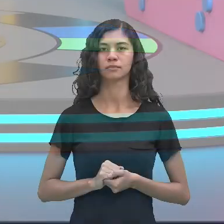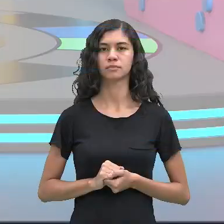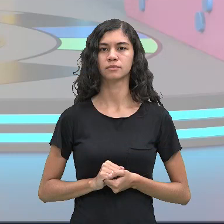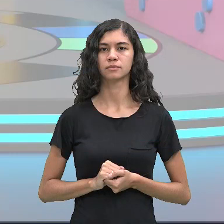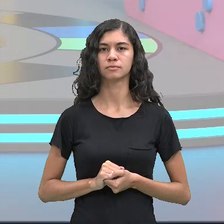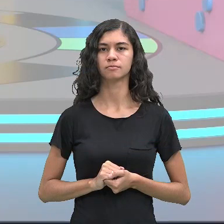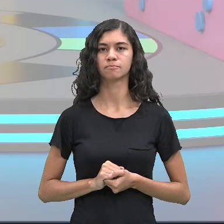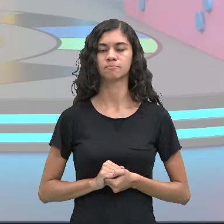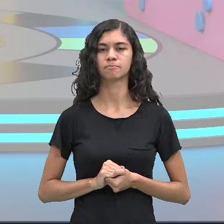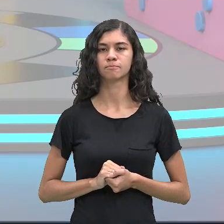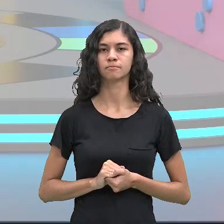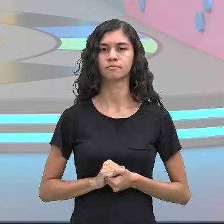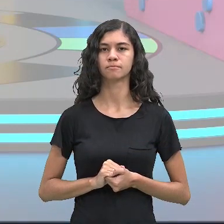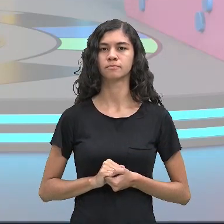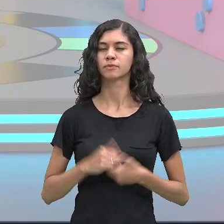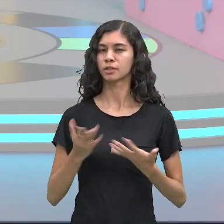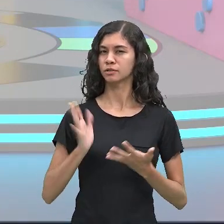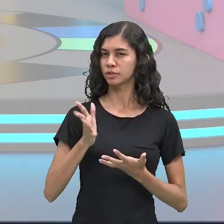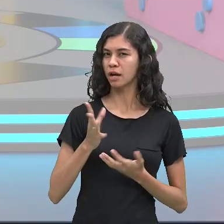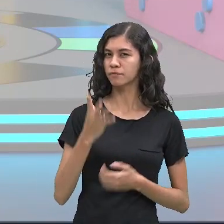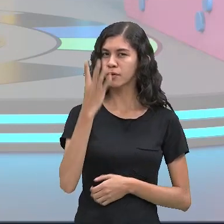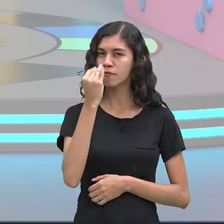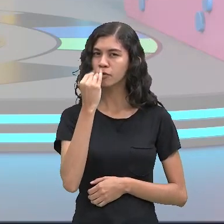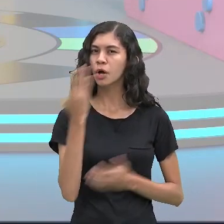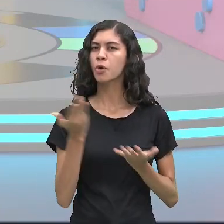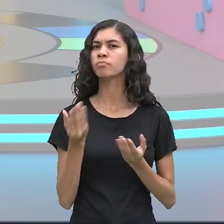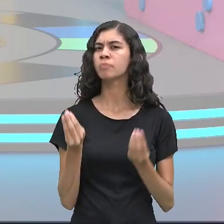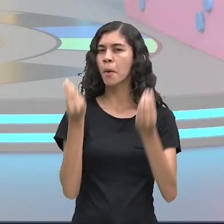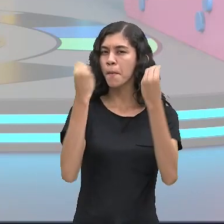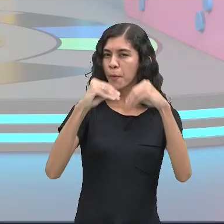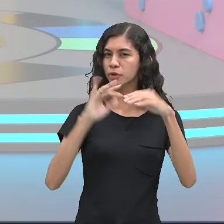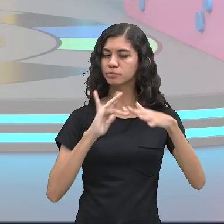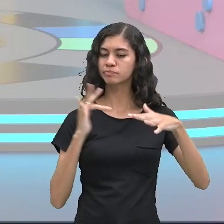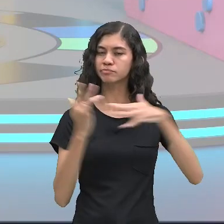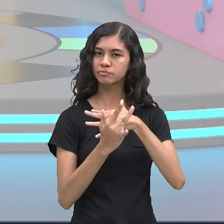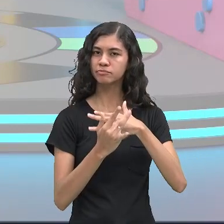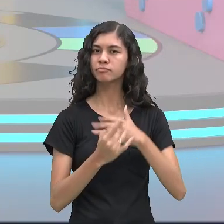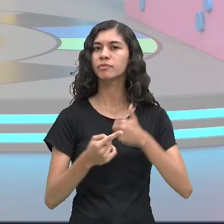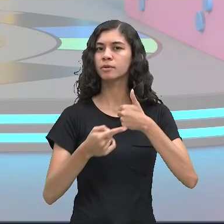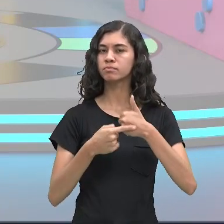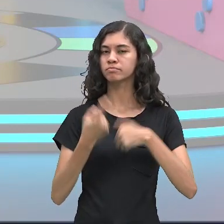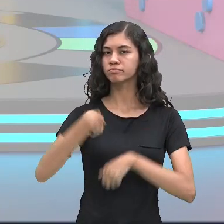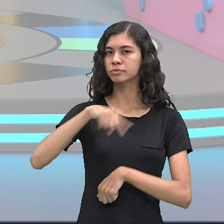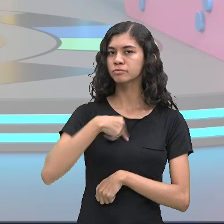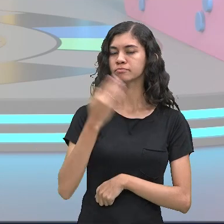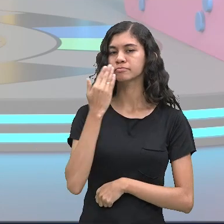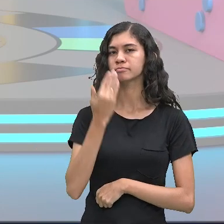Então é isso aí. Fez a foto, posta a foto nas redes sociais e marca a gente, olha.